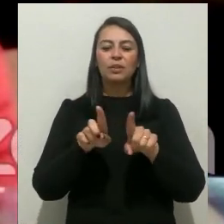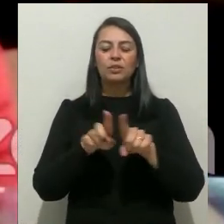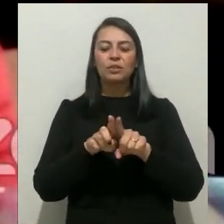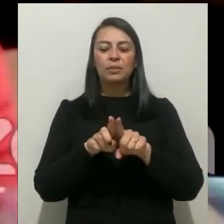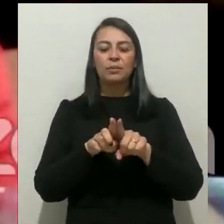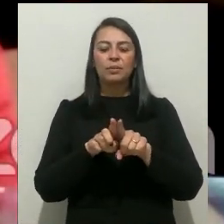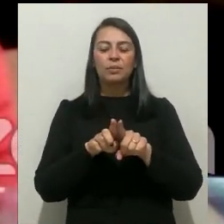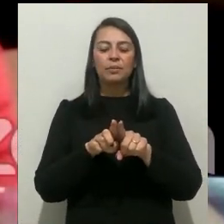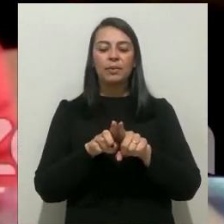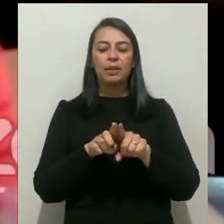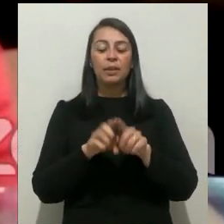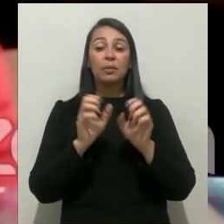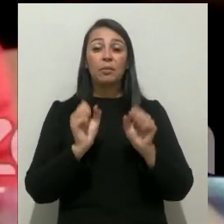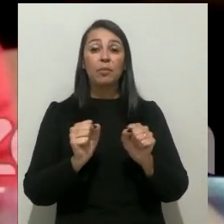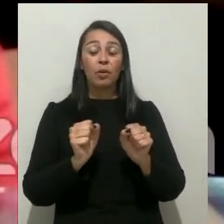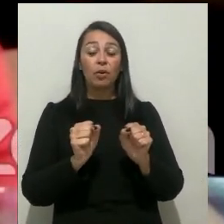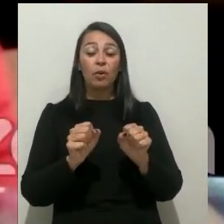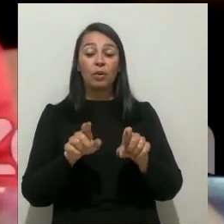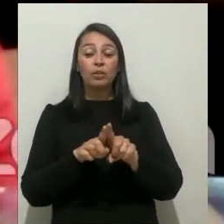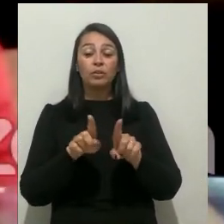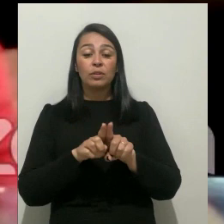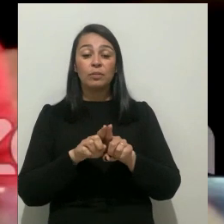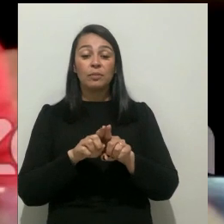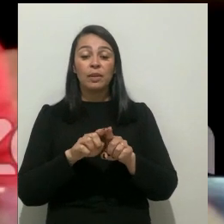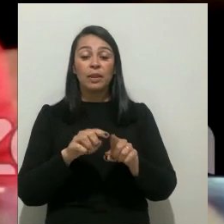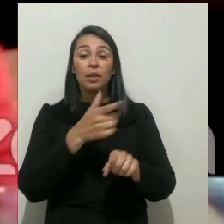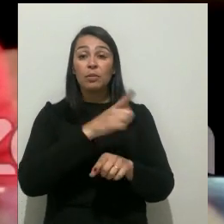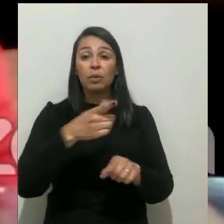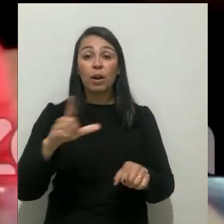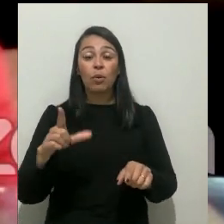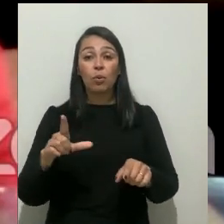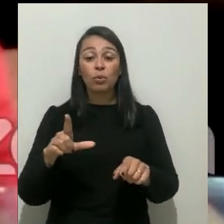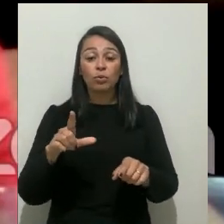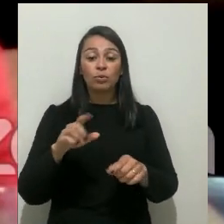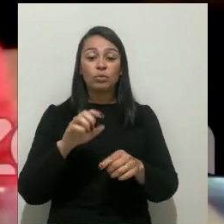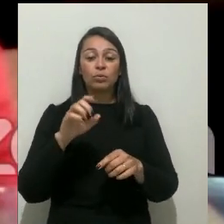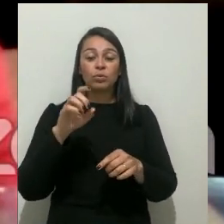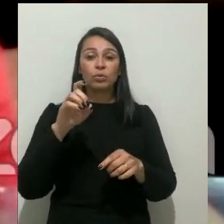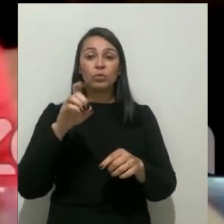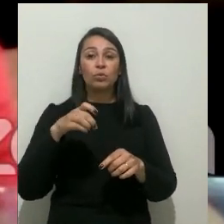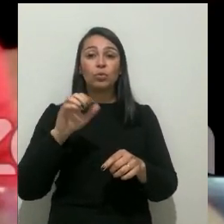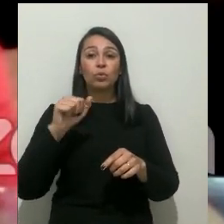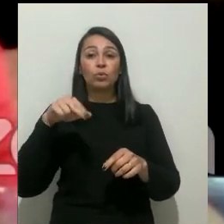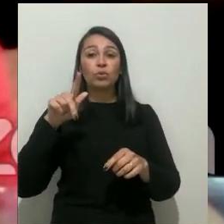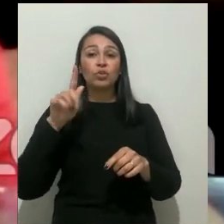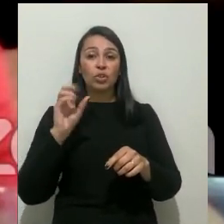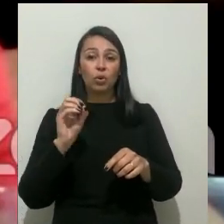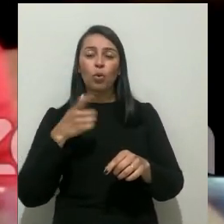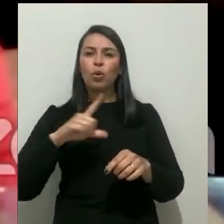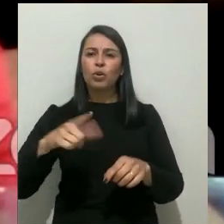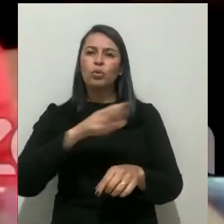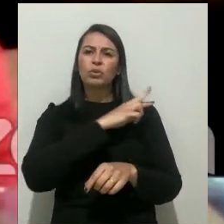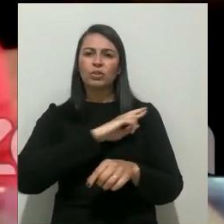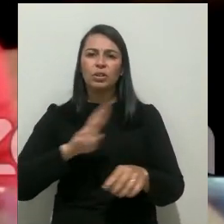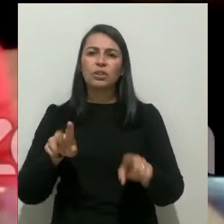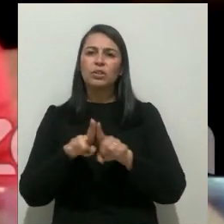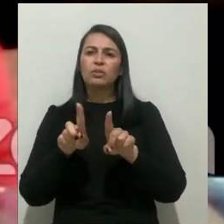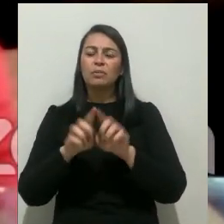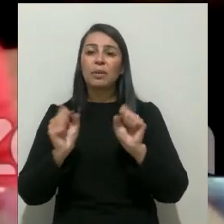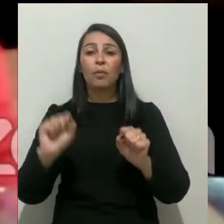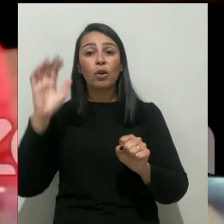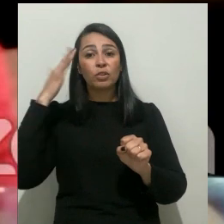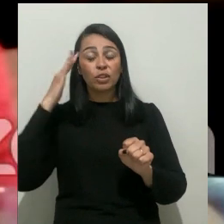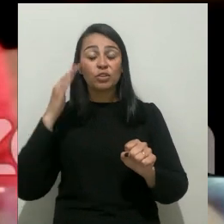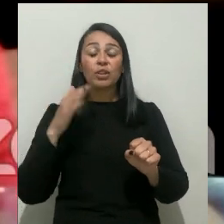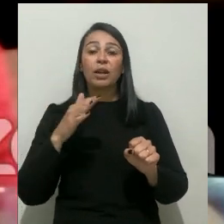pode ser Xangô, por que não? Né? Xangô está lá em cima. Né? As outras religiões também podem consagrar aquele